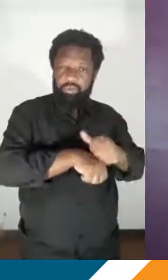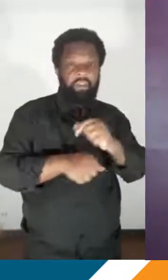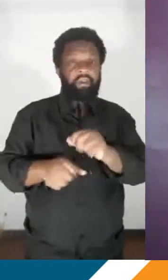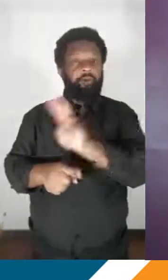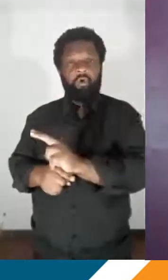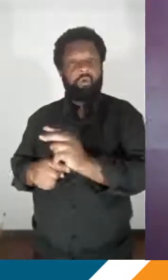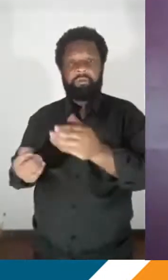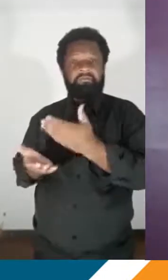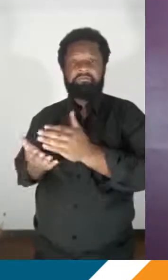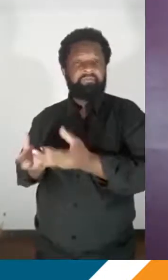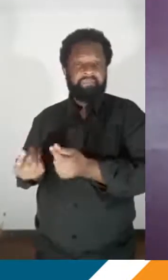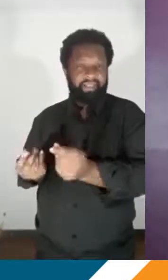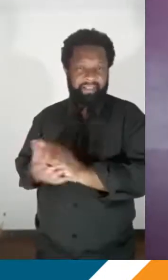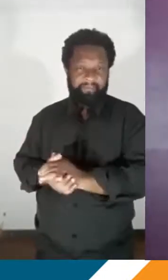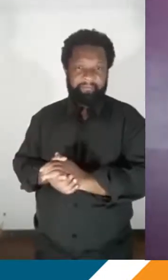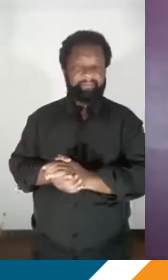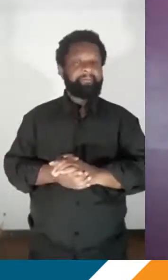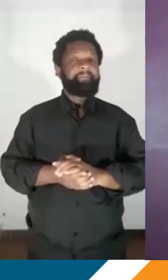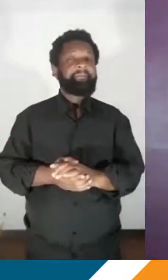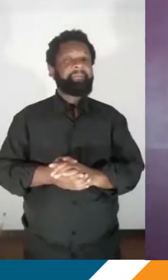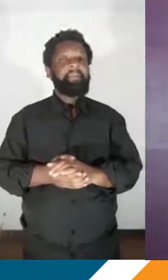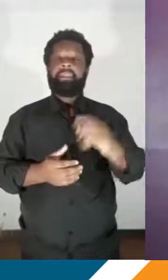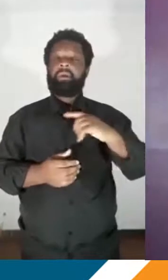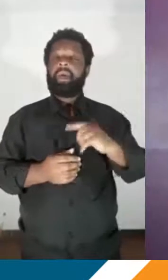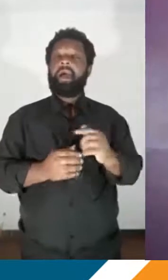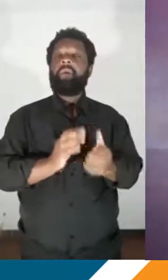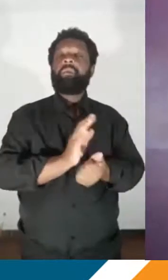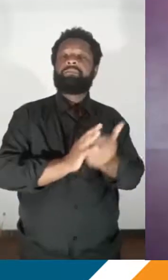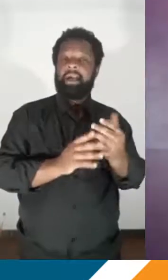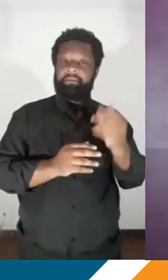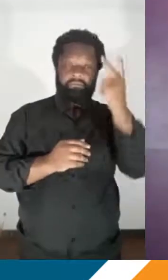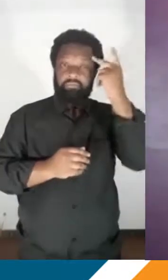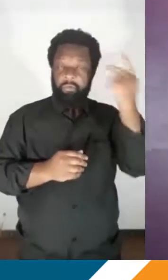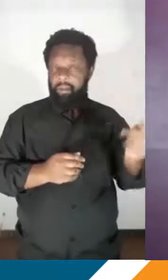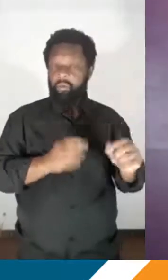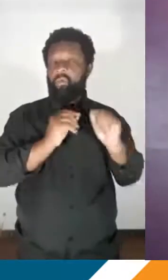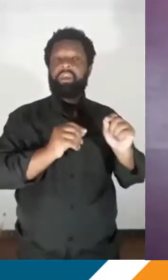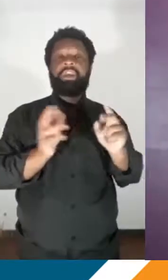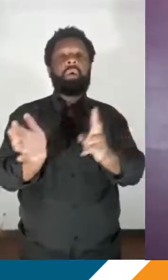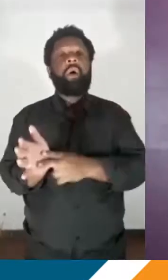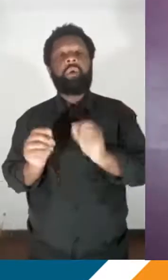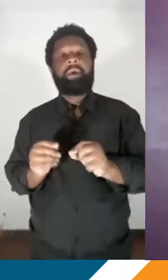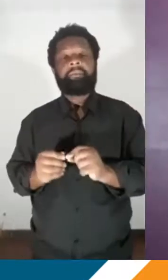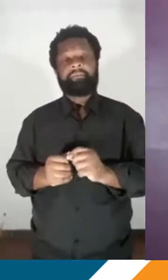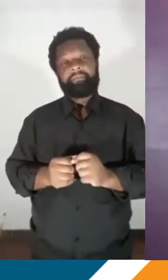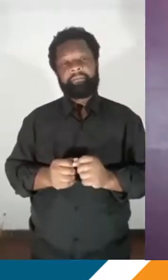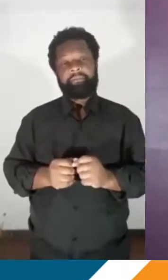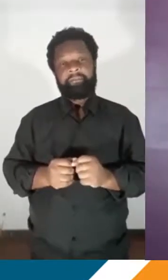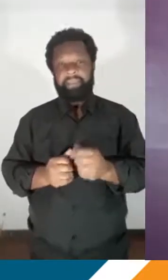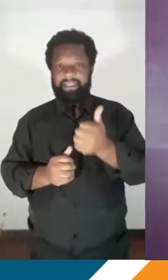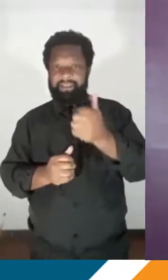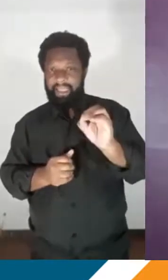no volume da solução. Então, aqui nós temos que a concentração comum vai ser